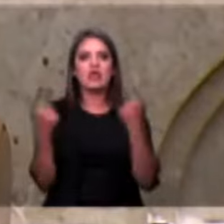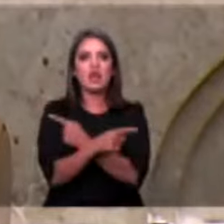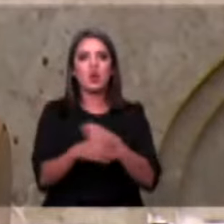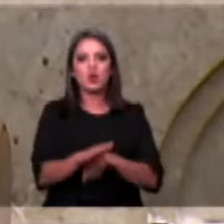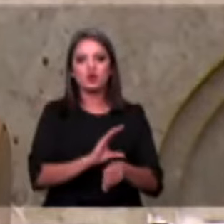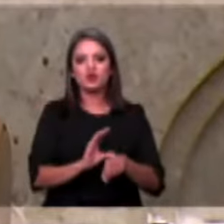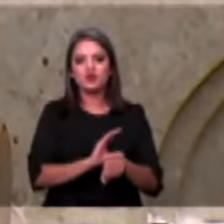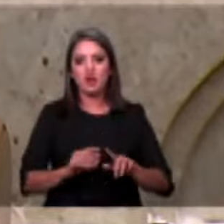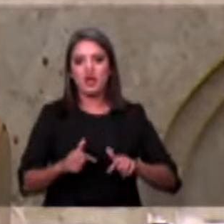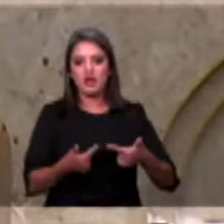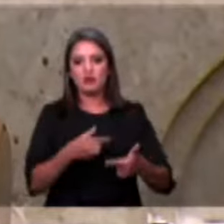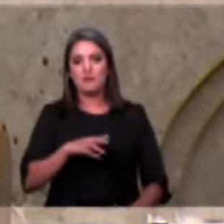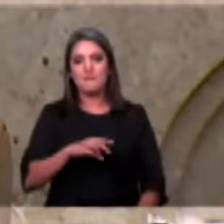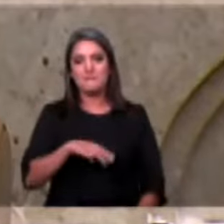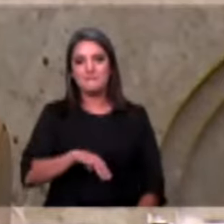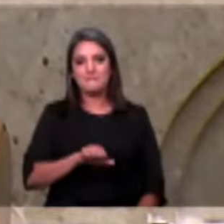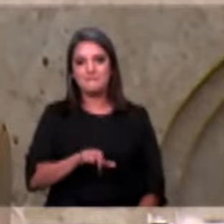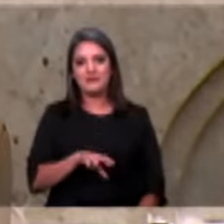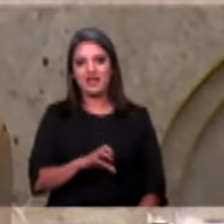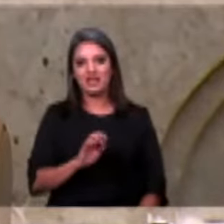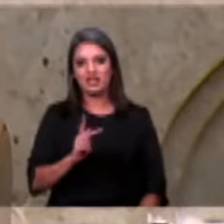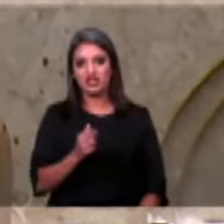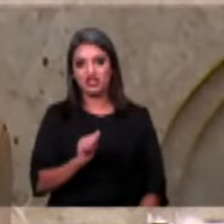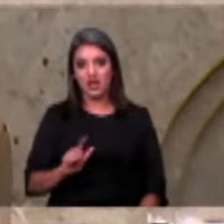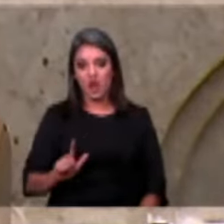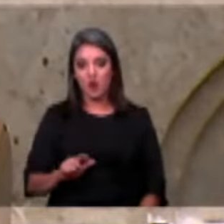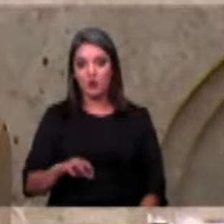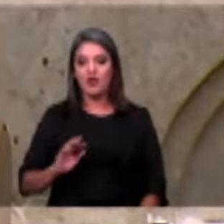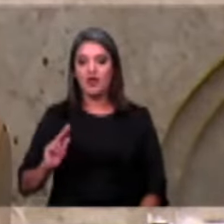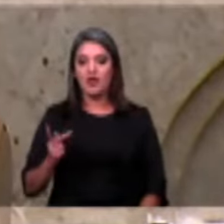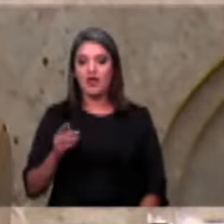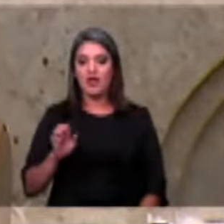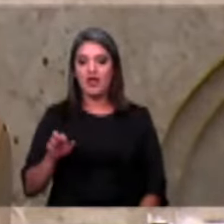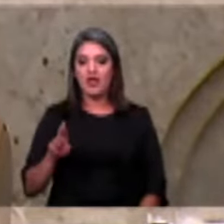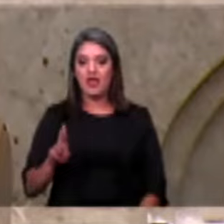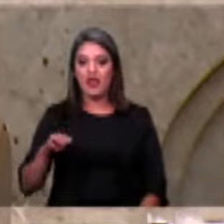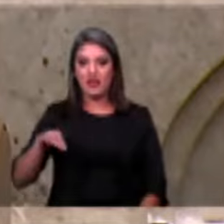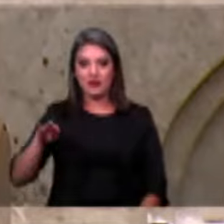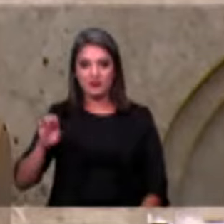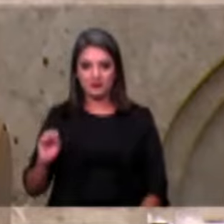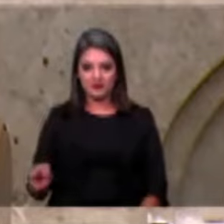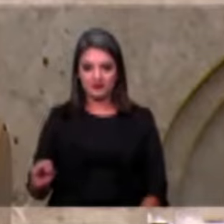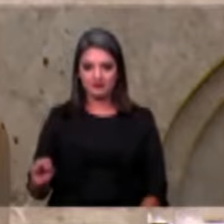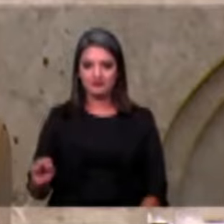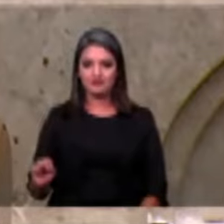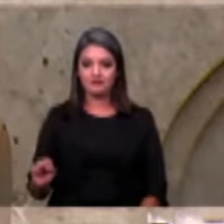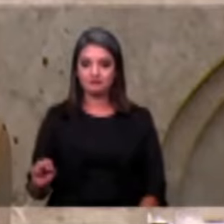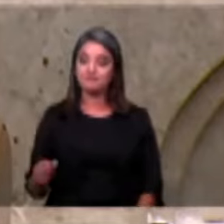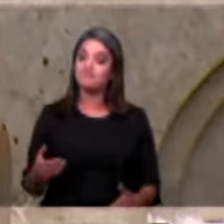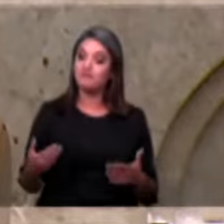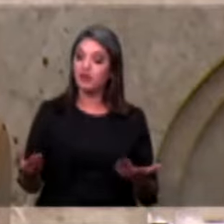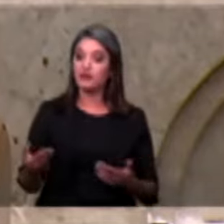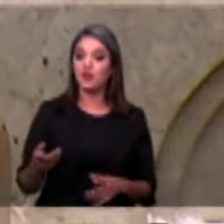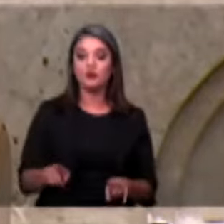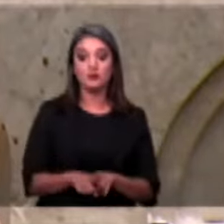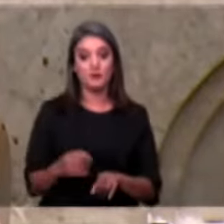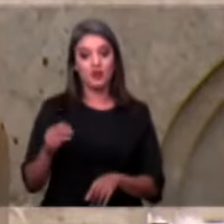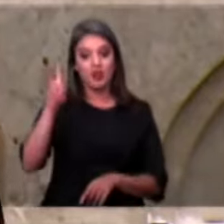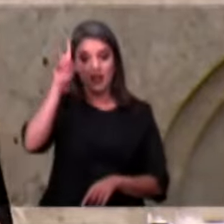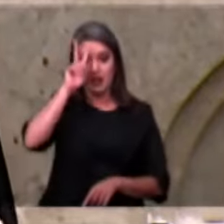do Marechal Hermes da Fonseca, com um lapidar voto de Pedro Lessa. Vale recordar que